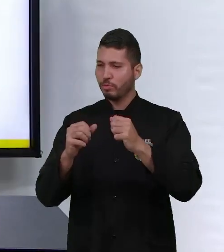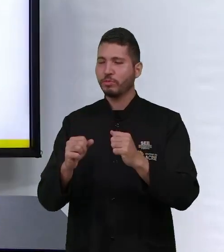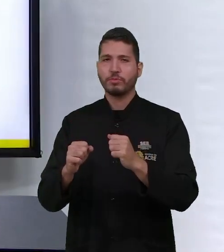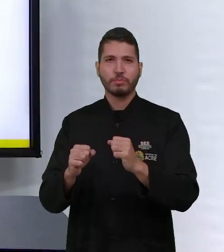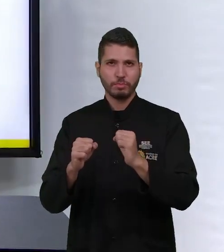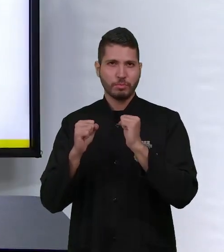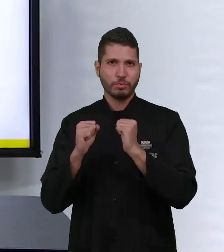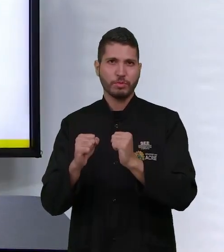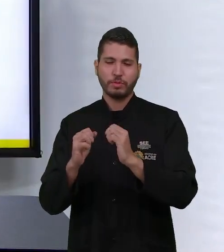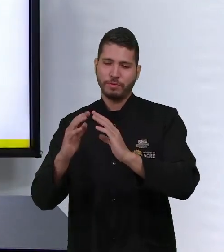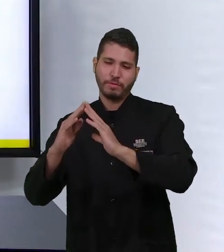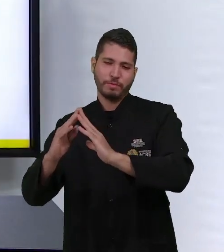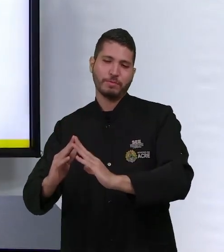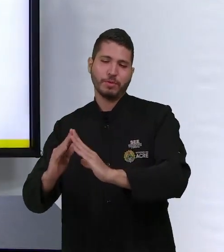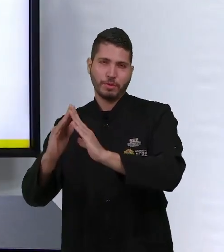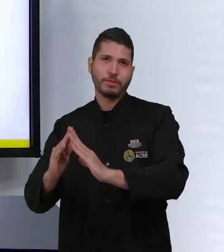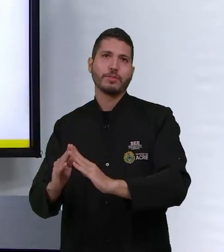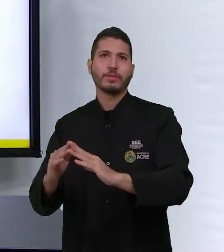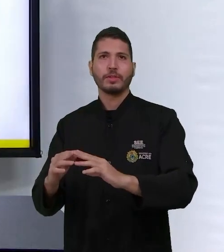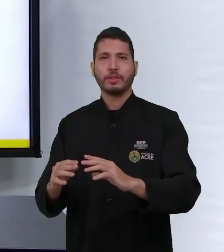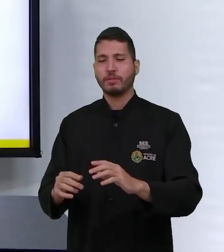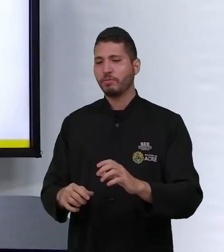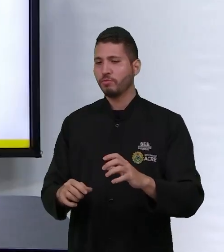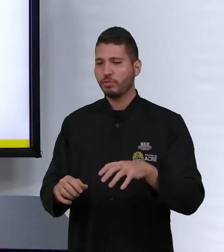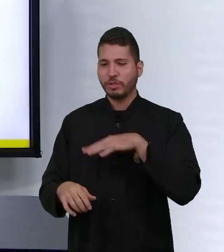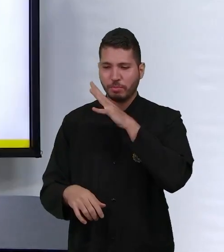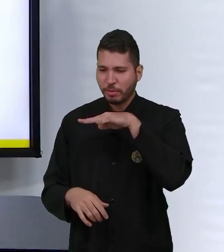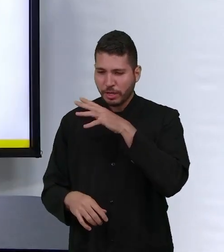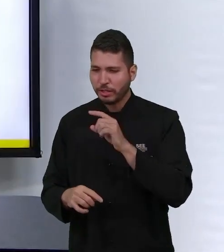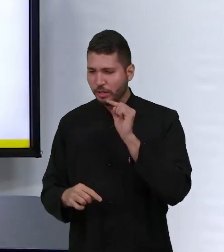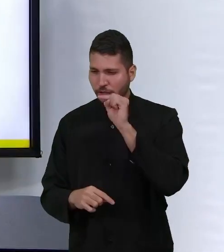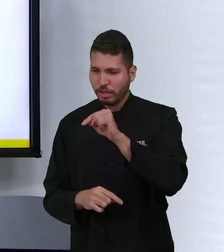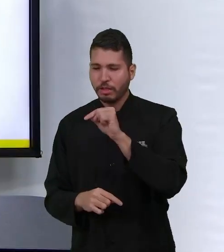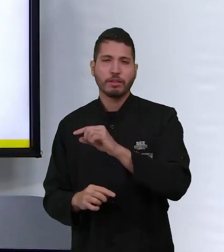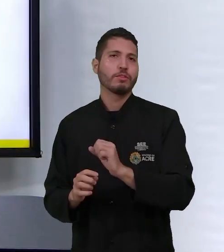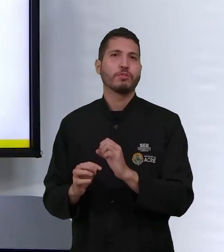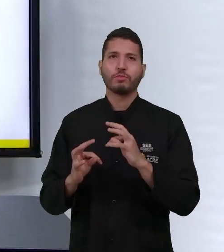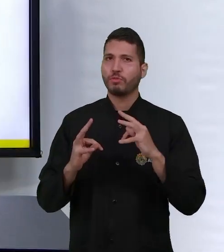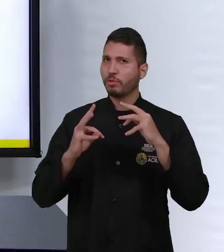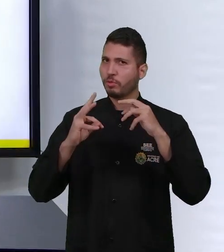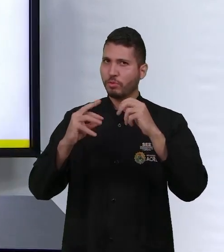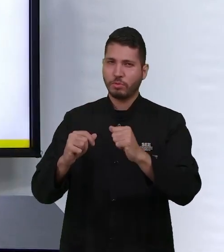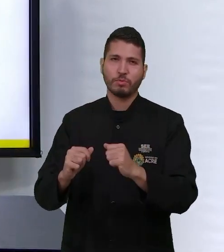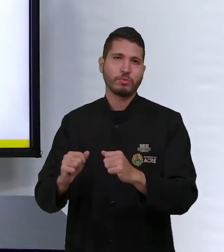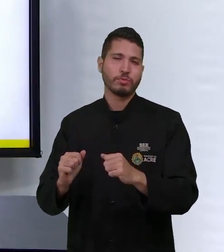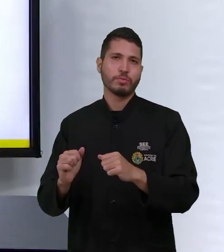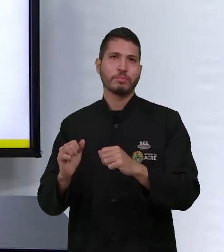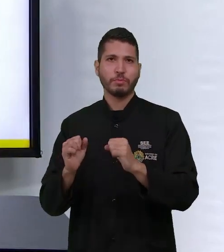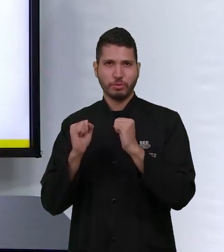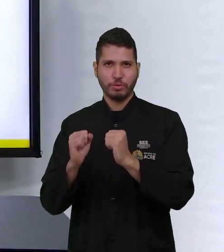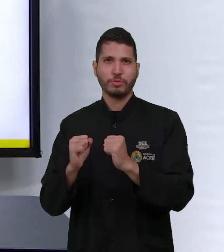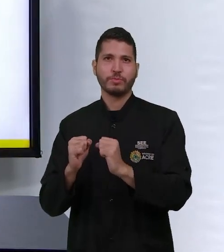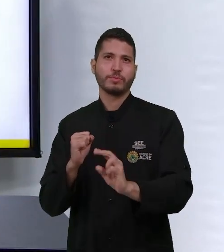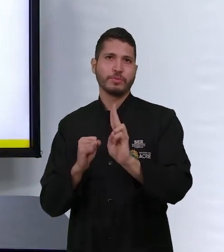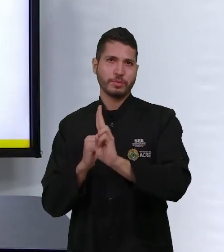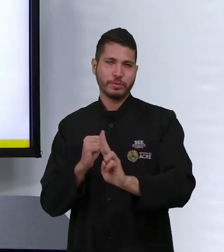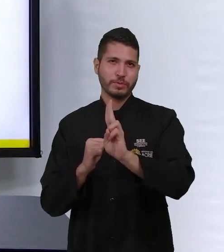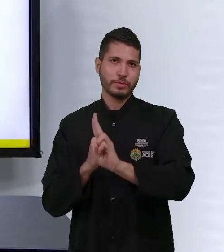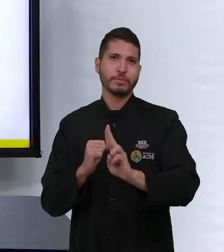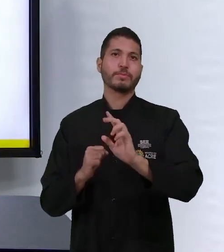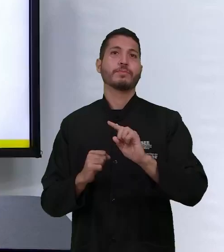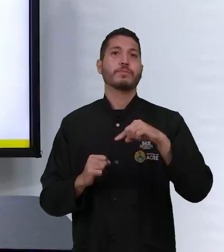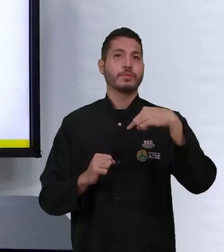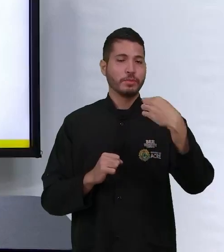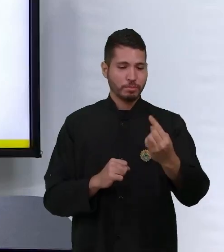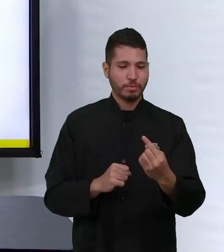pastavam naquela terra que era de todos, era comum. Com o surgimento da fábrica, as casas, os